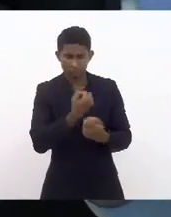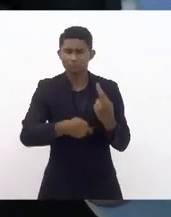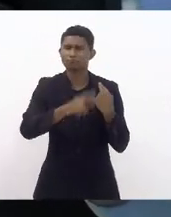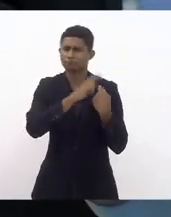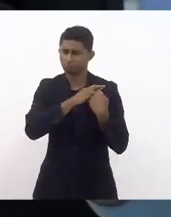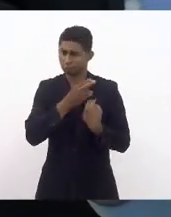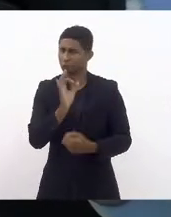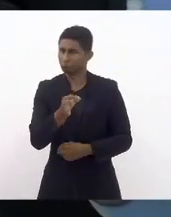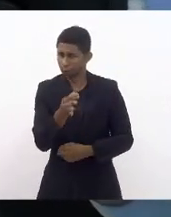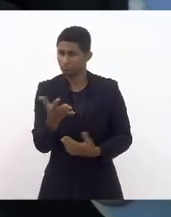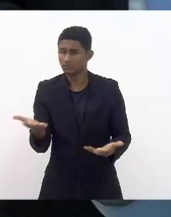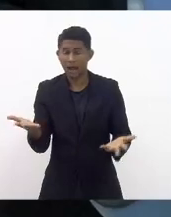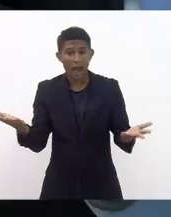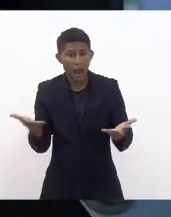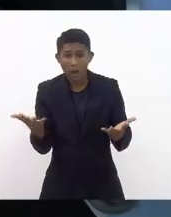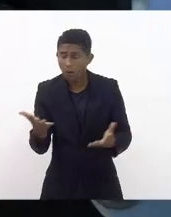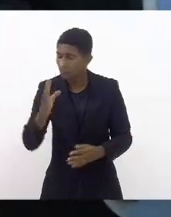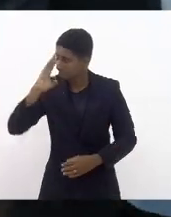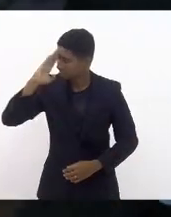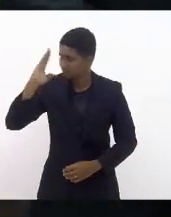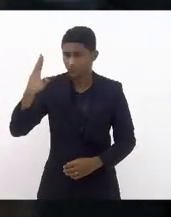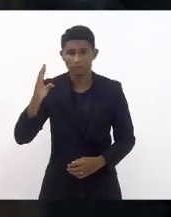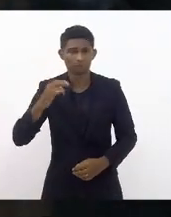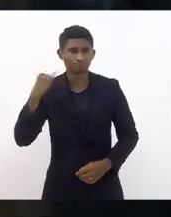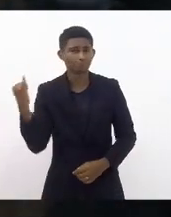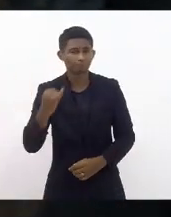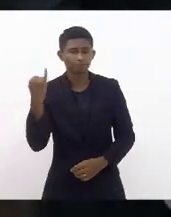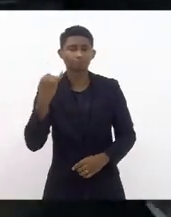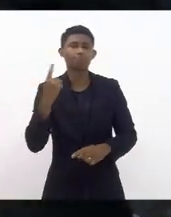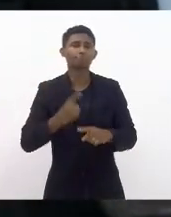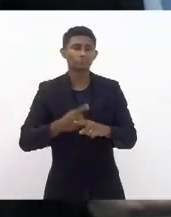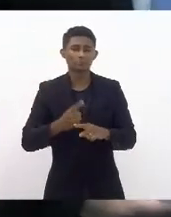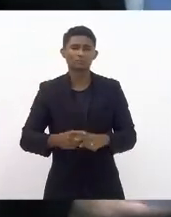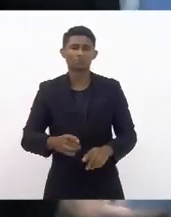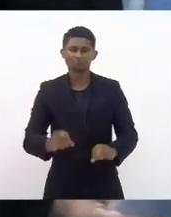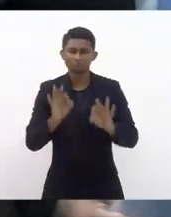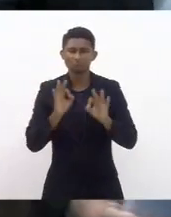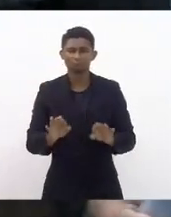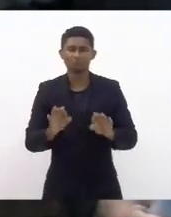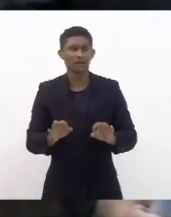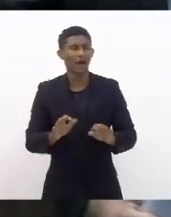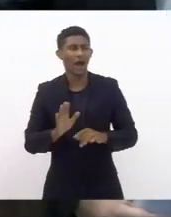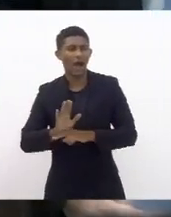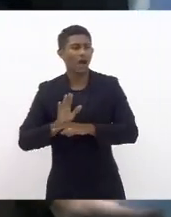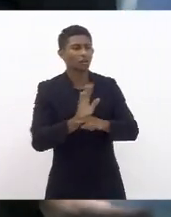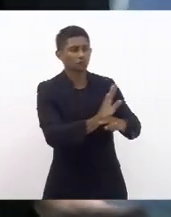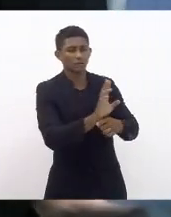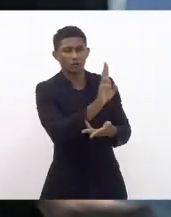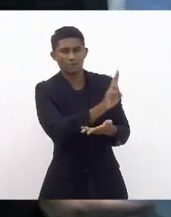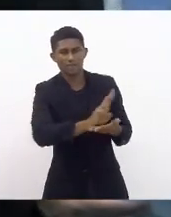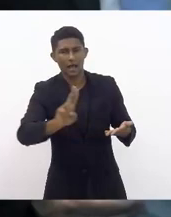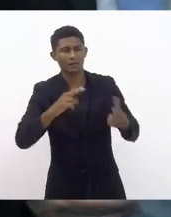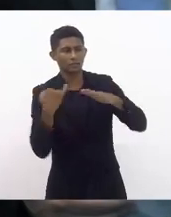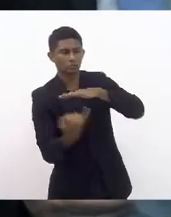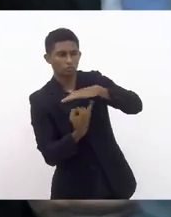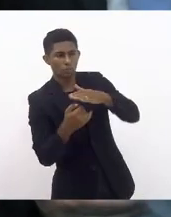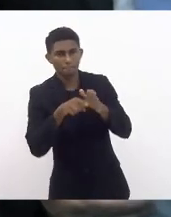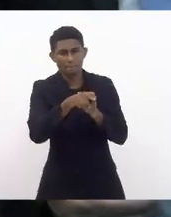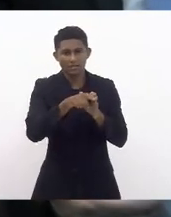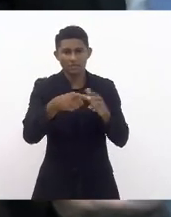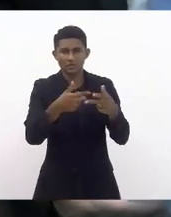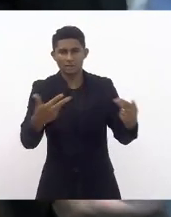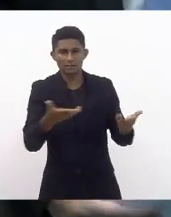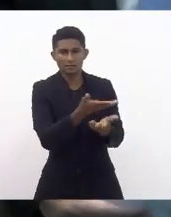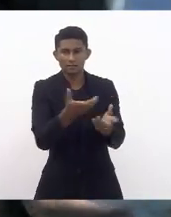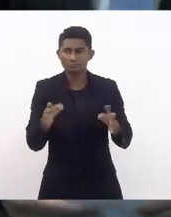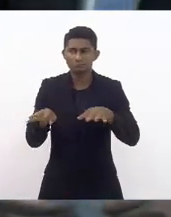contexto, ficou ainda mais importante, que passou a ser um diferencial para as universidades e os institutos de pesquisa que olhavam para a LERJ e